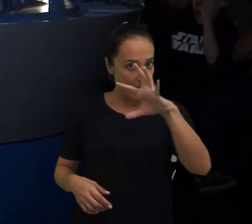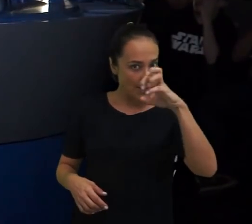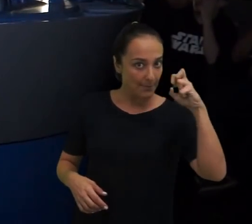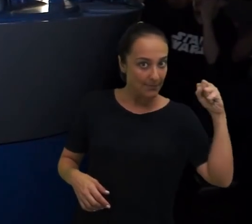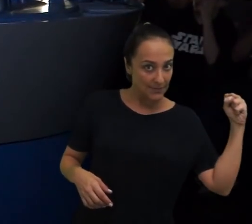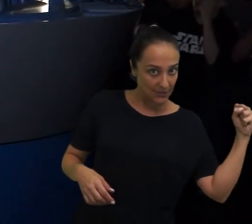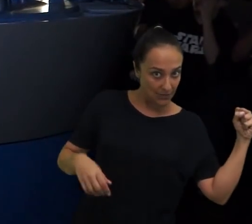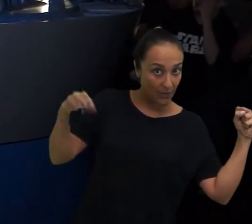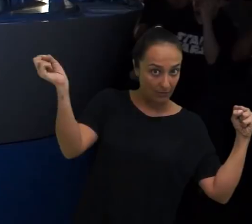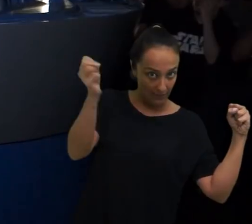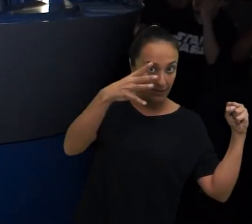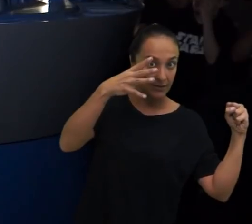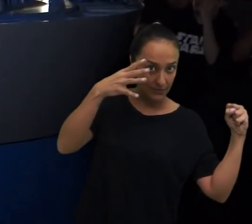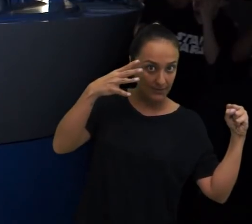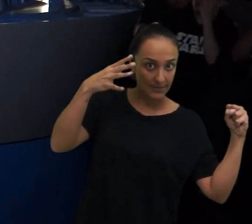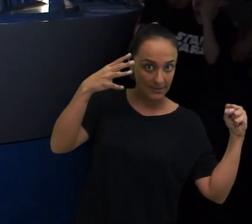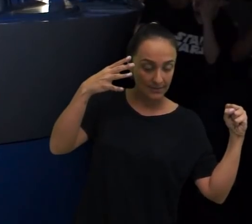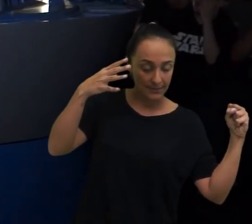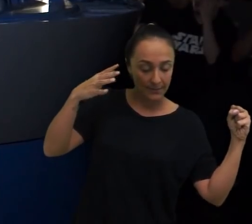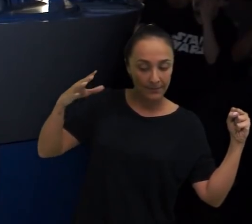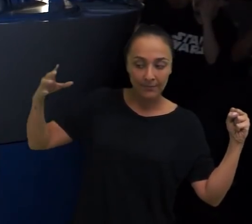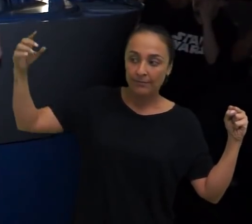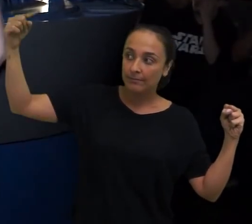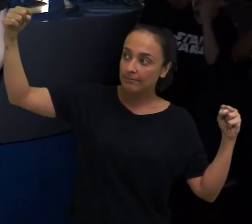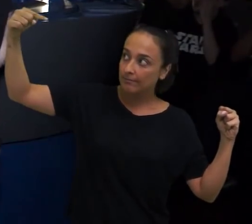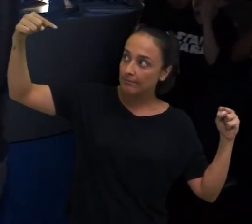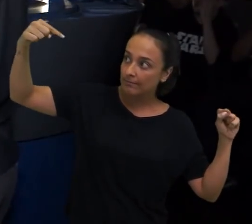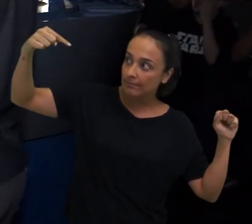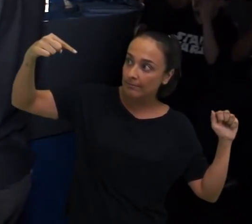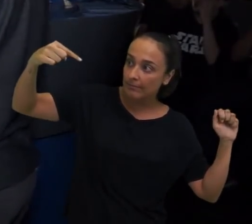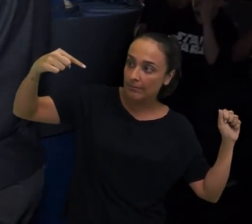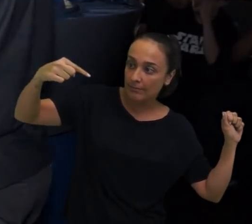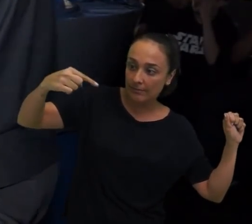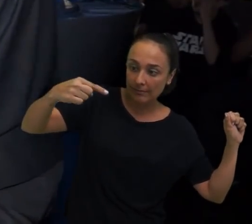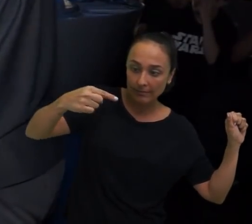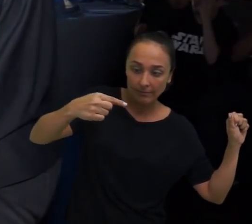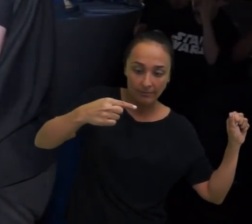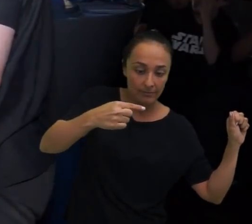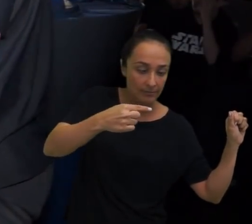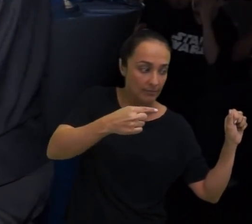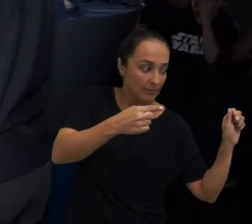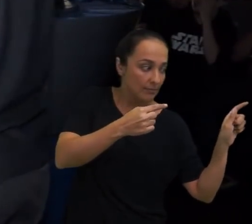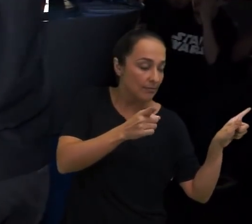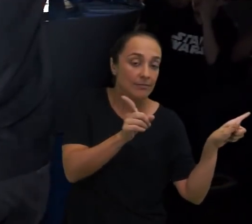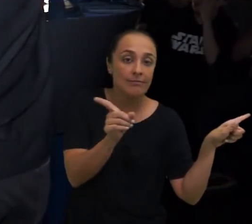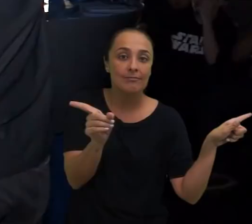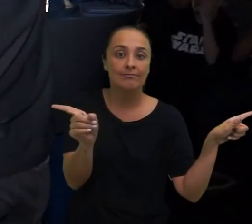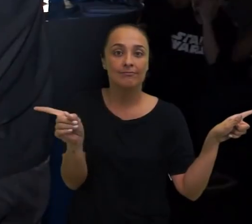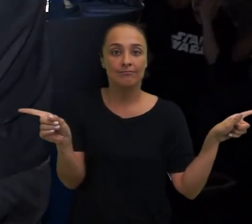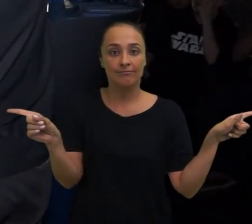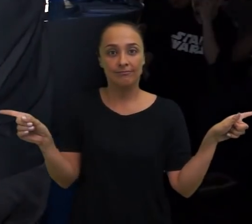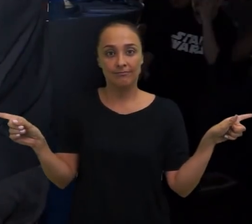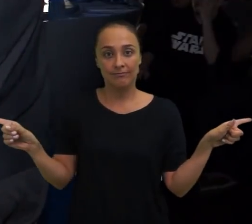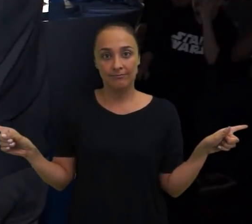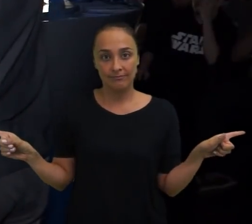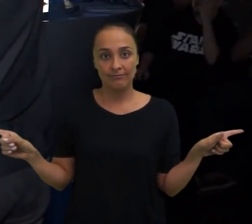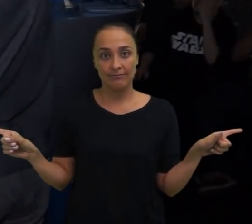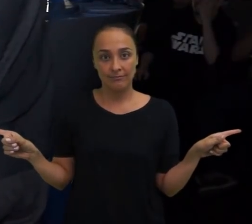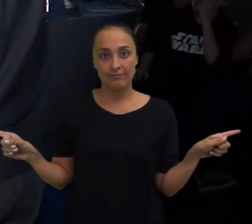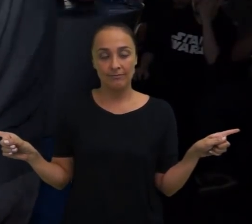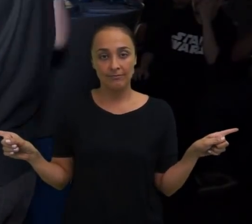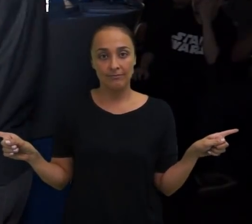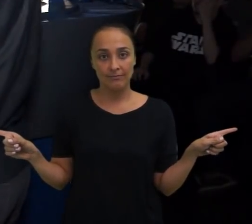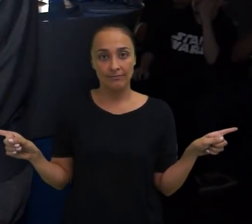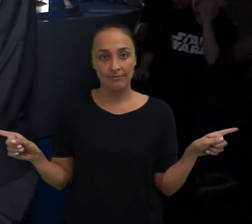lâmpadas, porque a quantidade de fótons é muito pequena para fazer qualquer coisa. Tá? E a densidade aqui na Terra também é muito grande. Agora, a densidade desse material aqui,